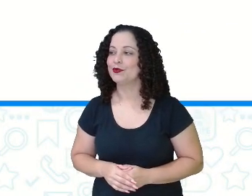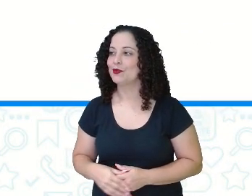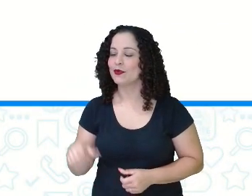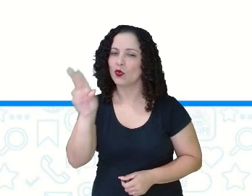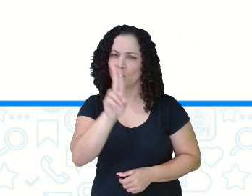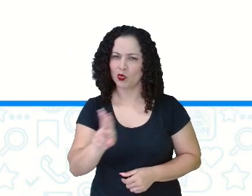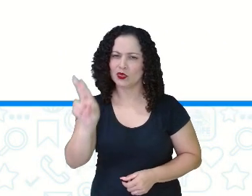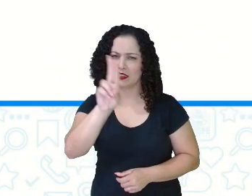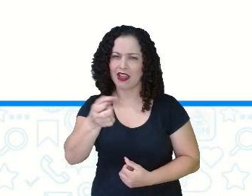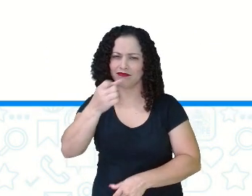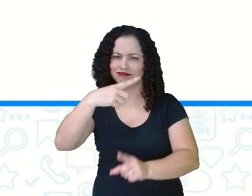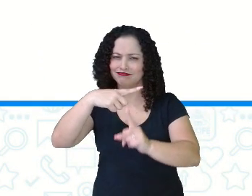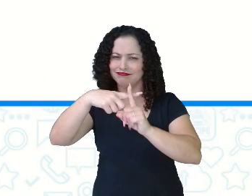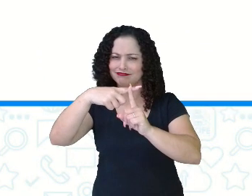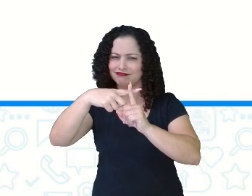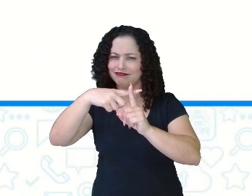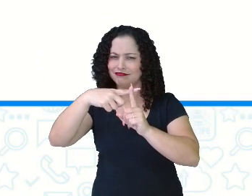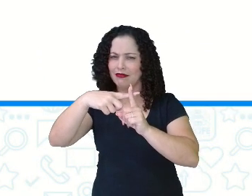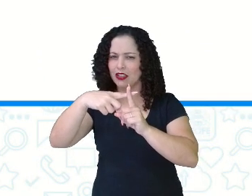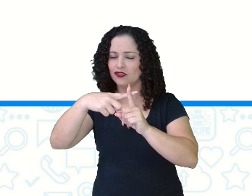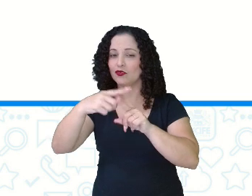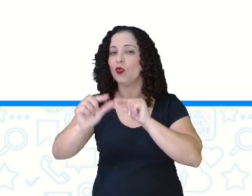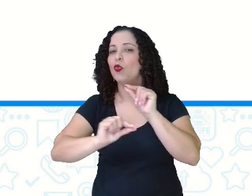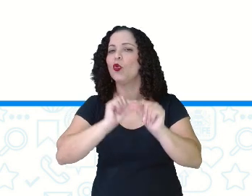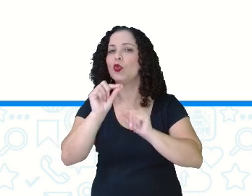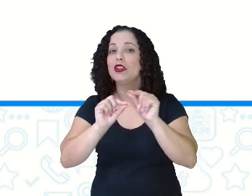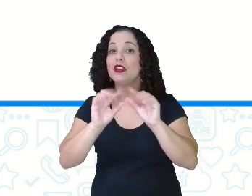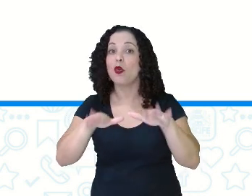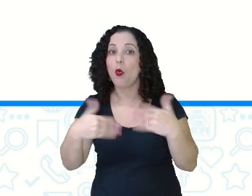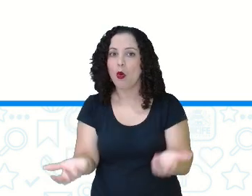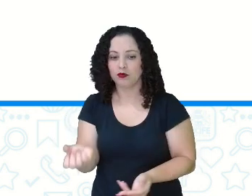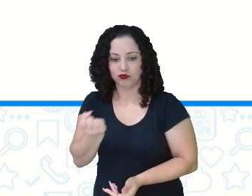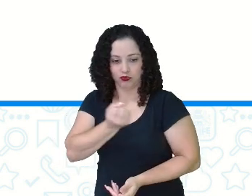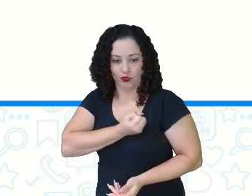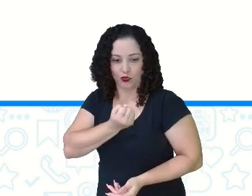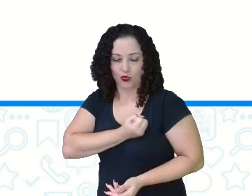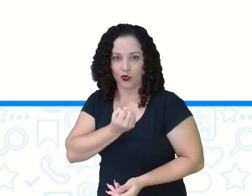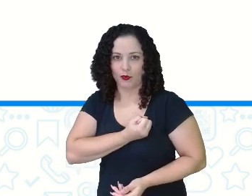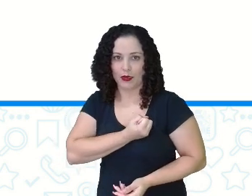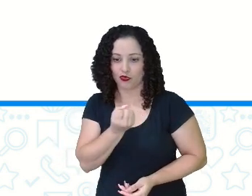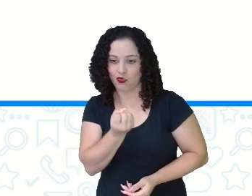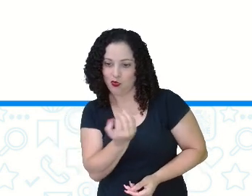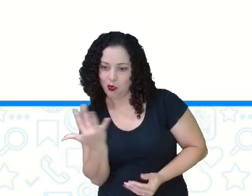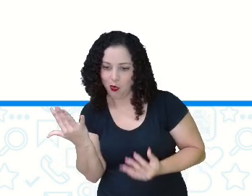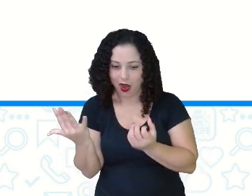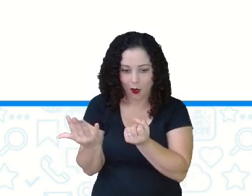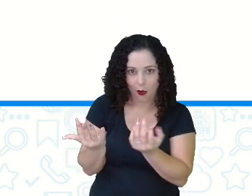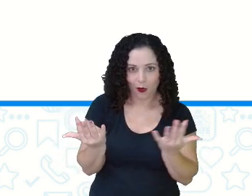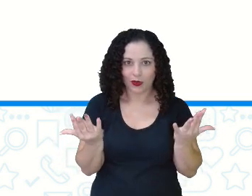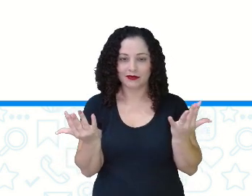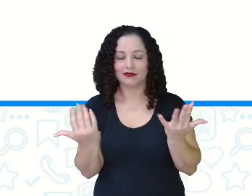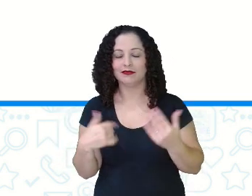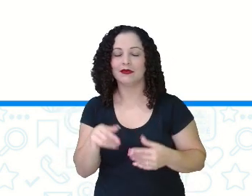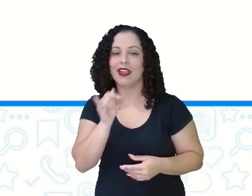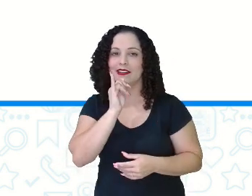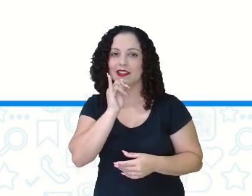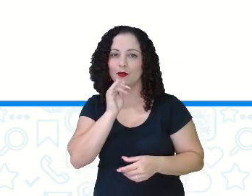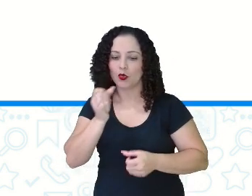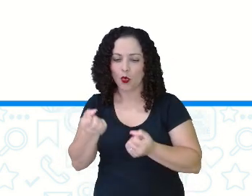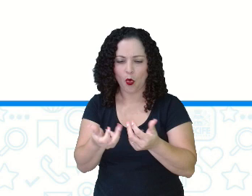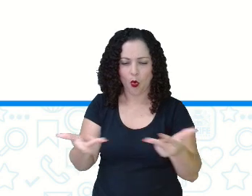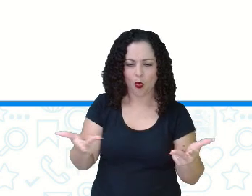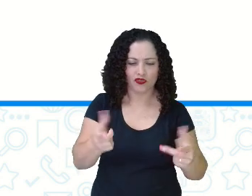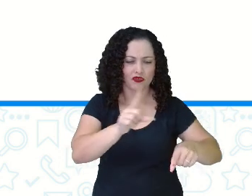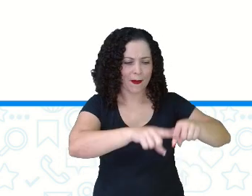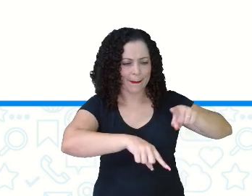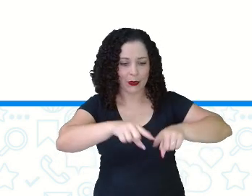Utilizamos a adição em várias situações que envolvem números em nosso cotidiano, por exemplo, para contar objetos